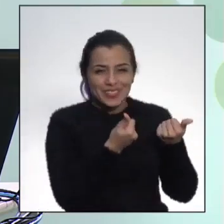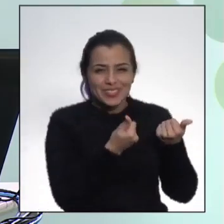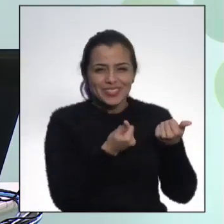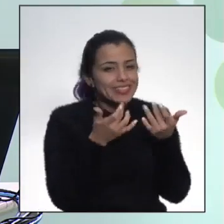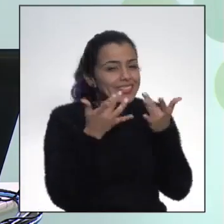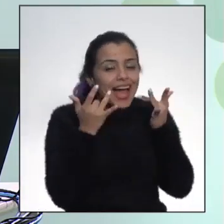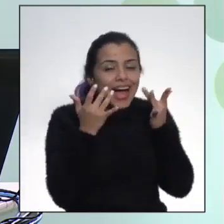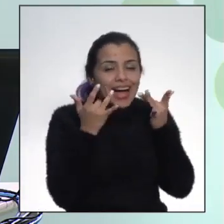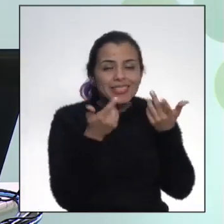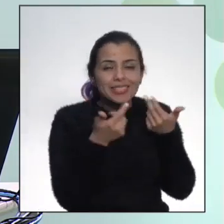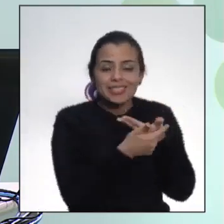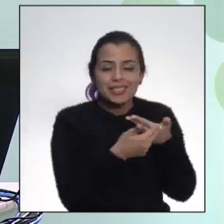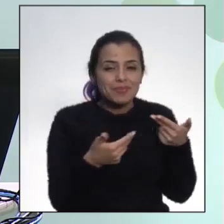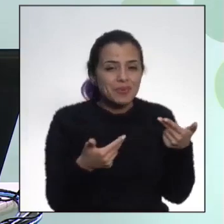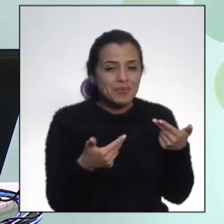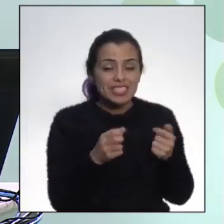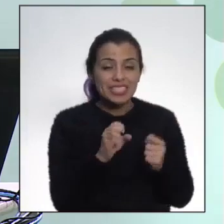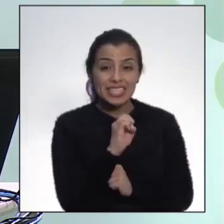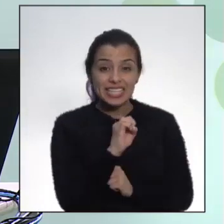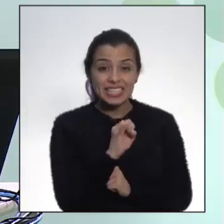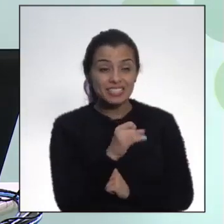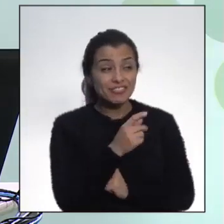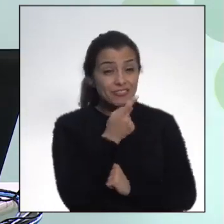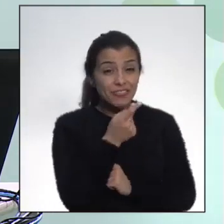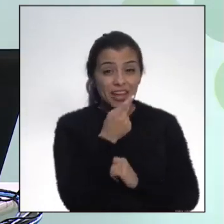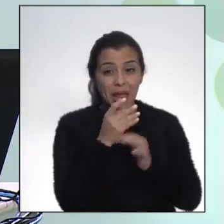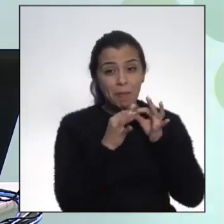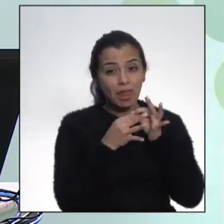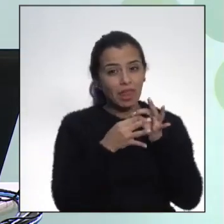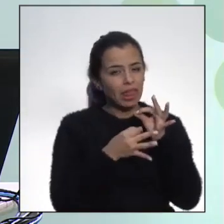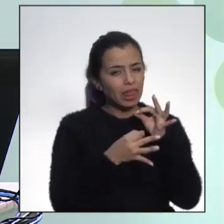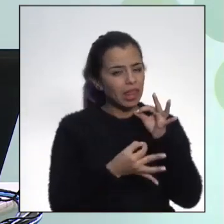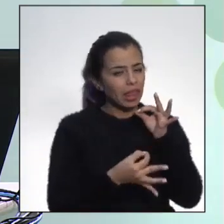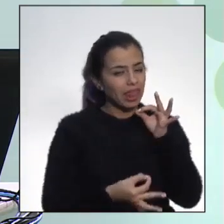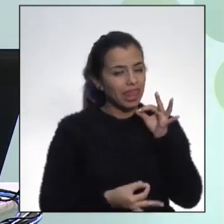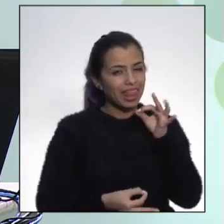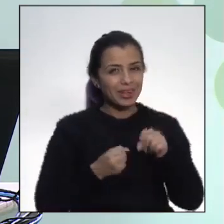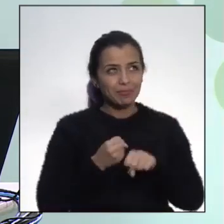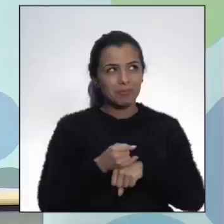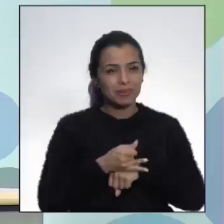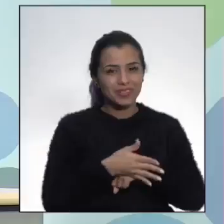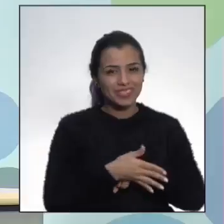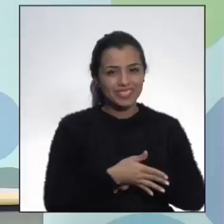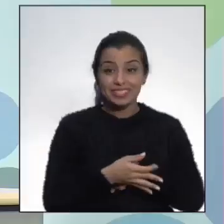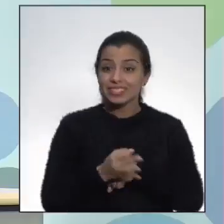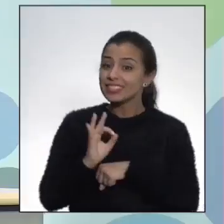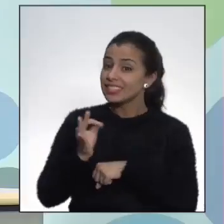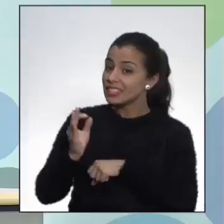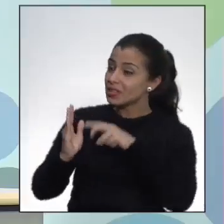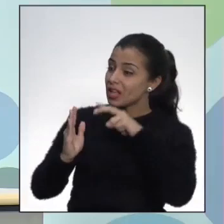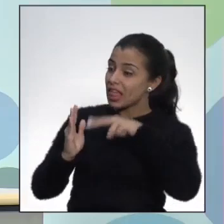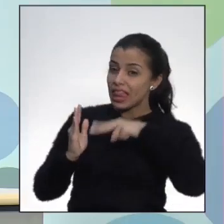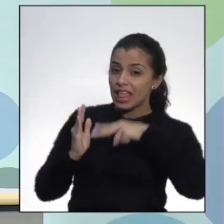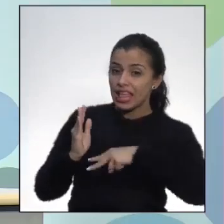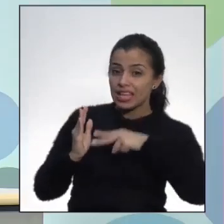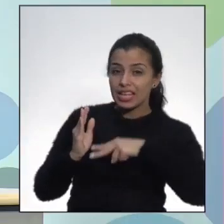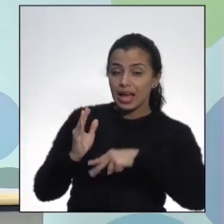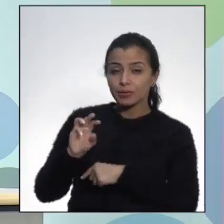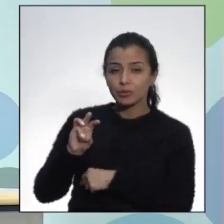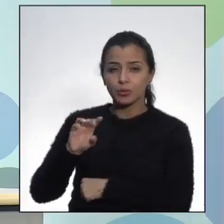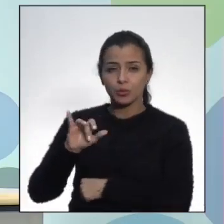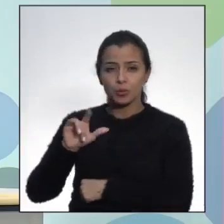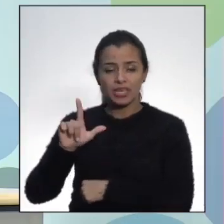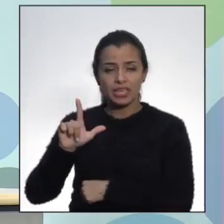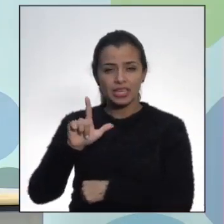né? é uma coisa que, se formos falar aqui, vamos ficar a noite inteira. Nossa, procurem textos do William Shakespeare, procurem textos do